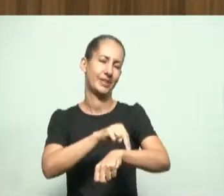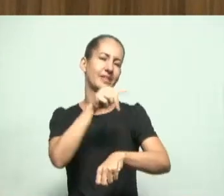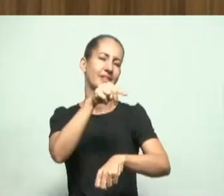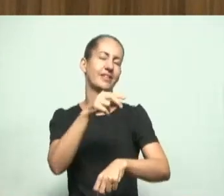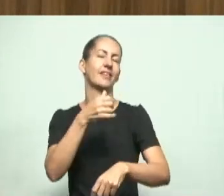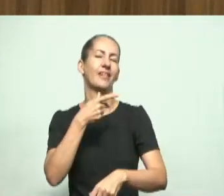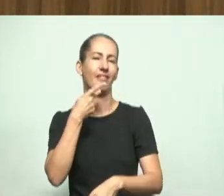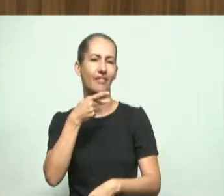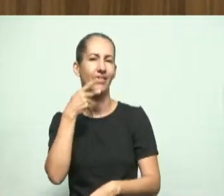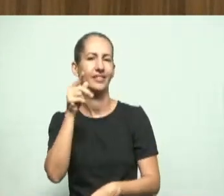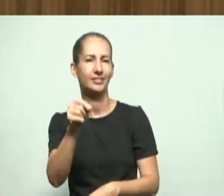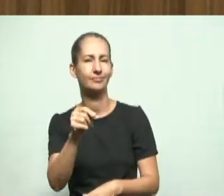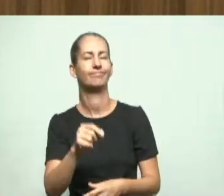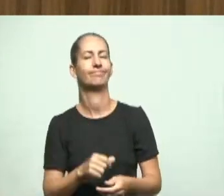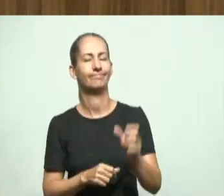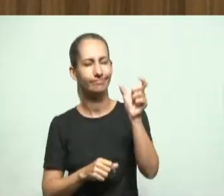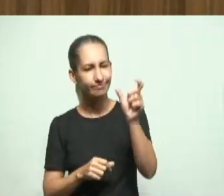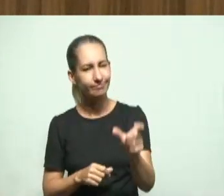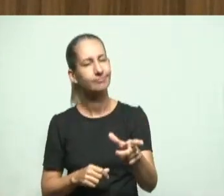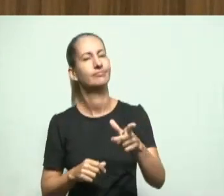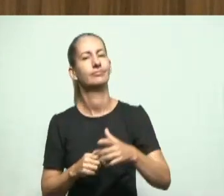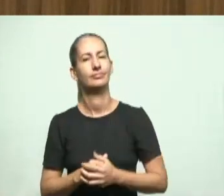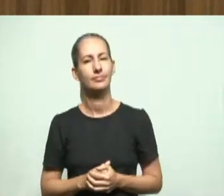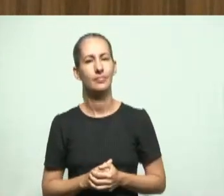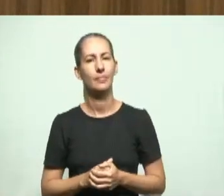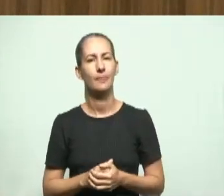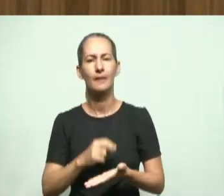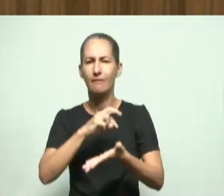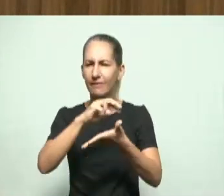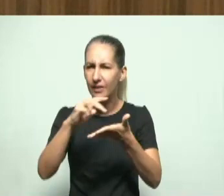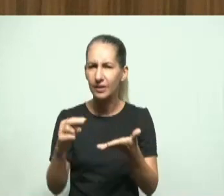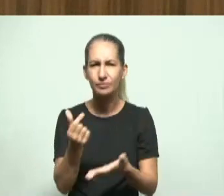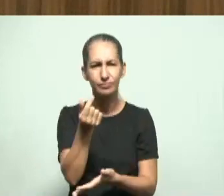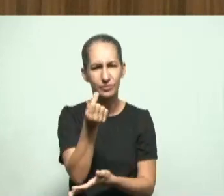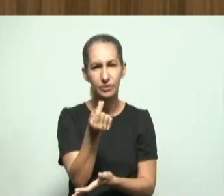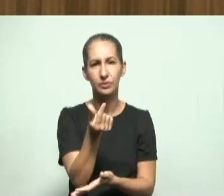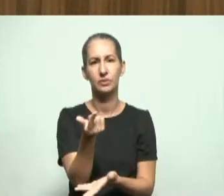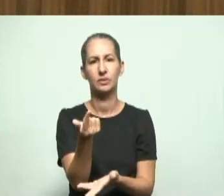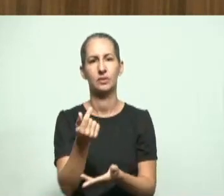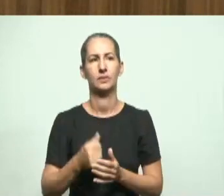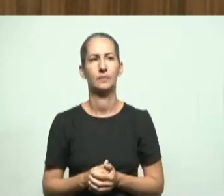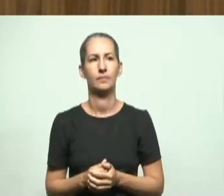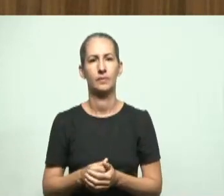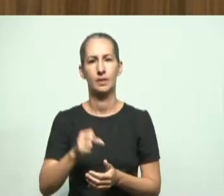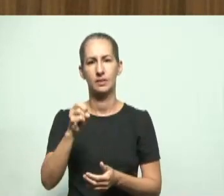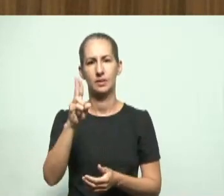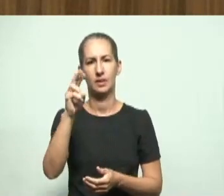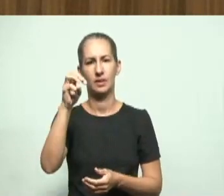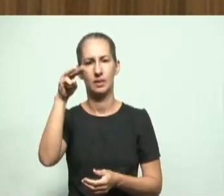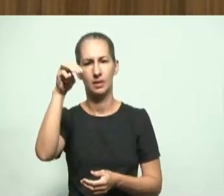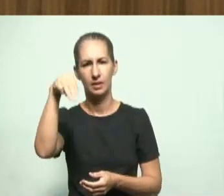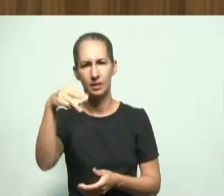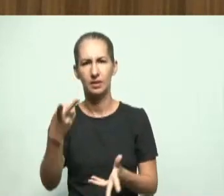Entendeu? Onde ela levou milhões e milhões lá para o Santarém. Como ela está lutando